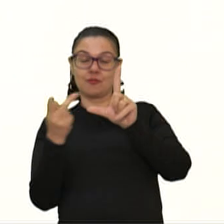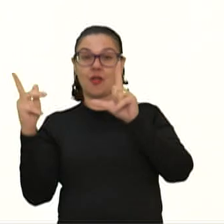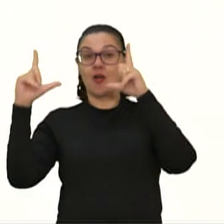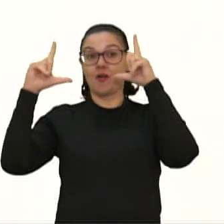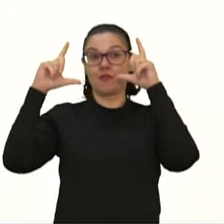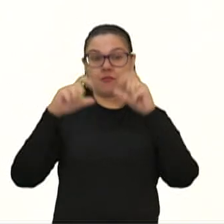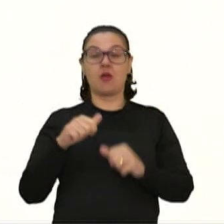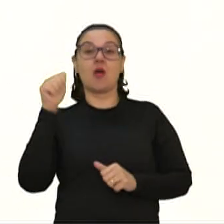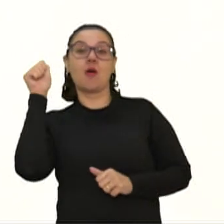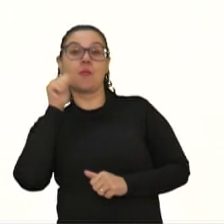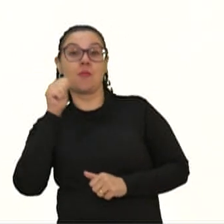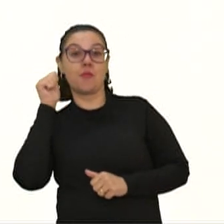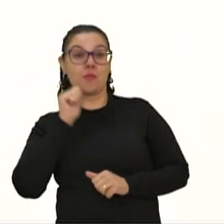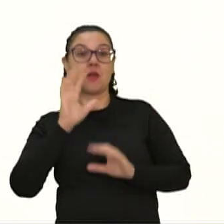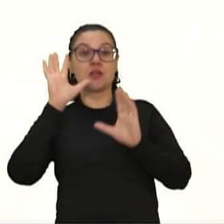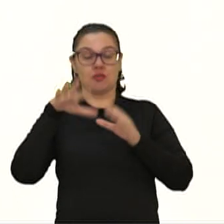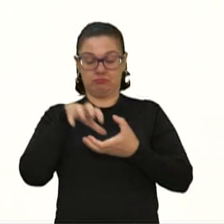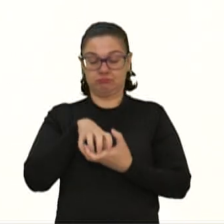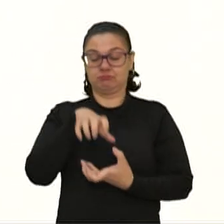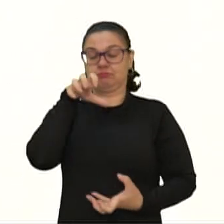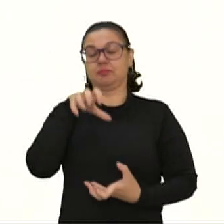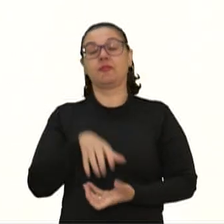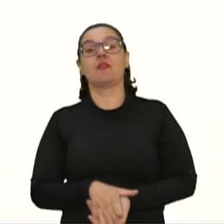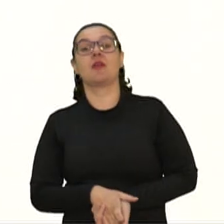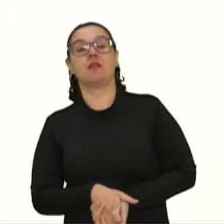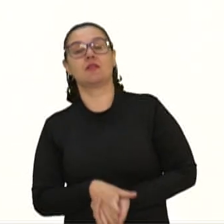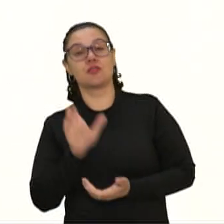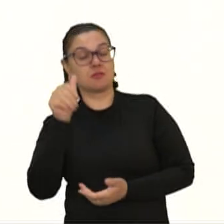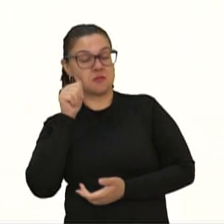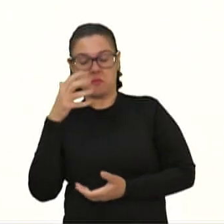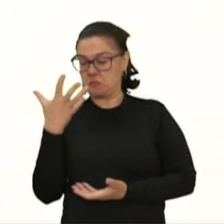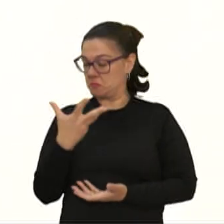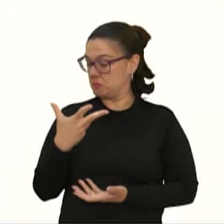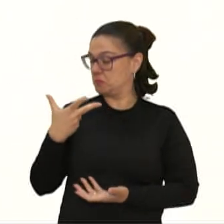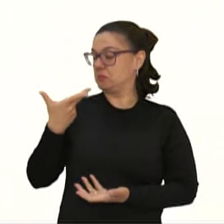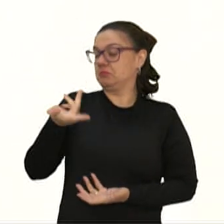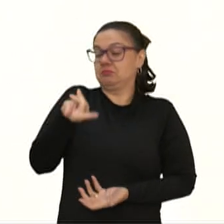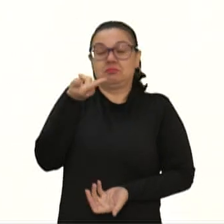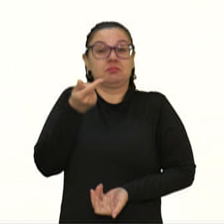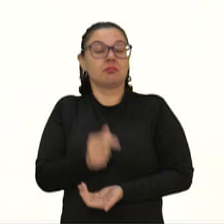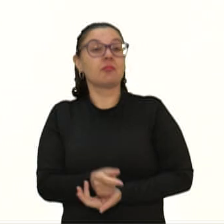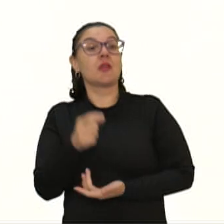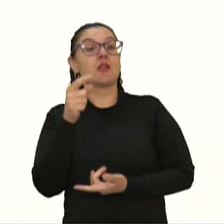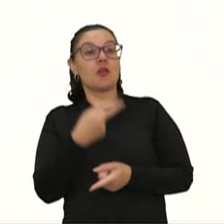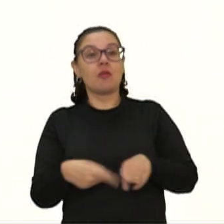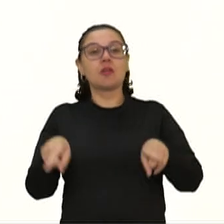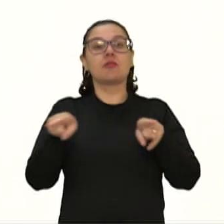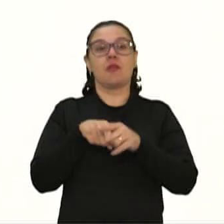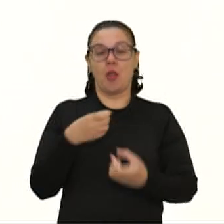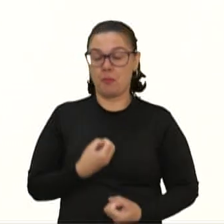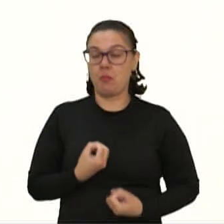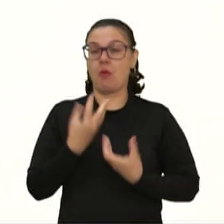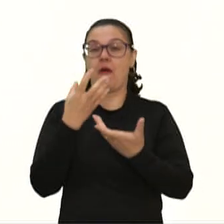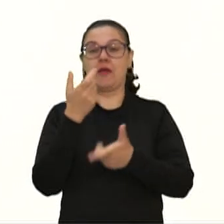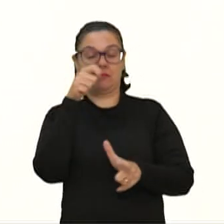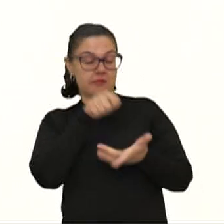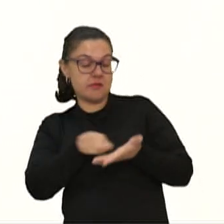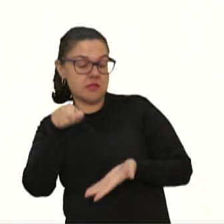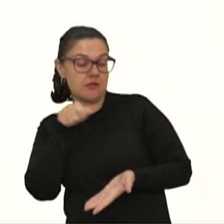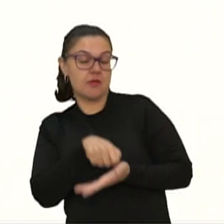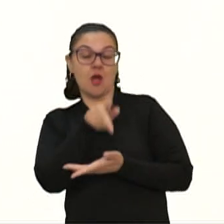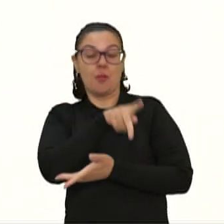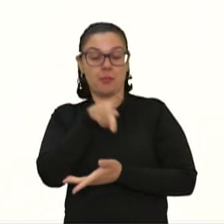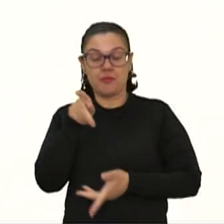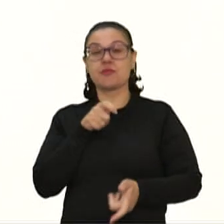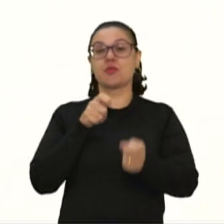já madura, esse trabalho é um trabalho da maturidade dessa mulher incrível. Volto a repetir que ela foi poeta, cronista, professora, jornalista,